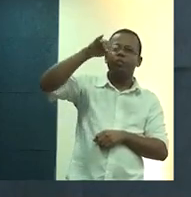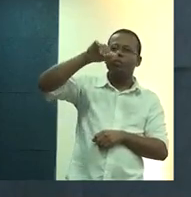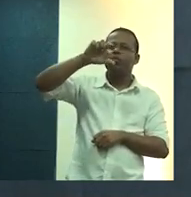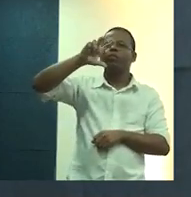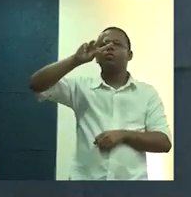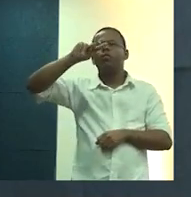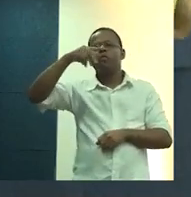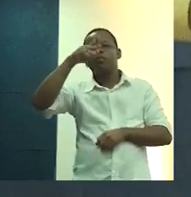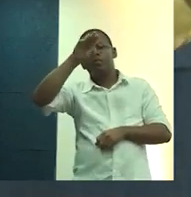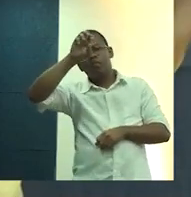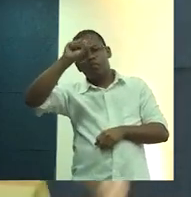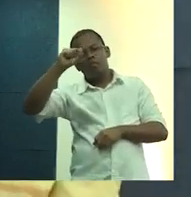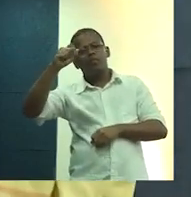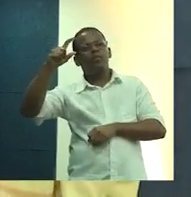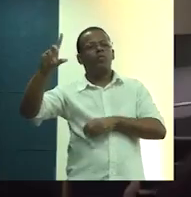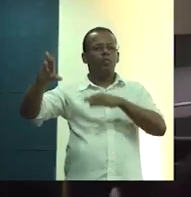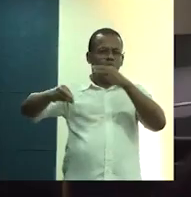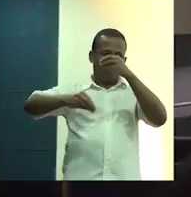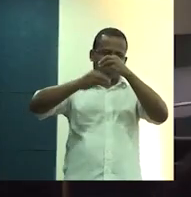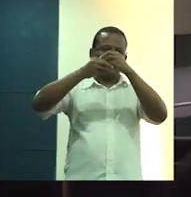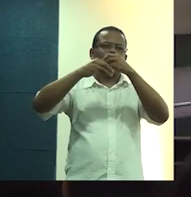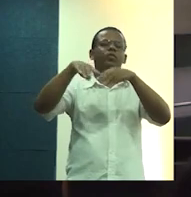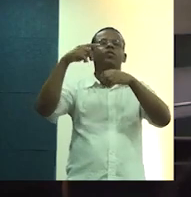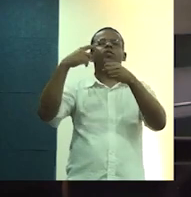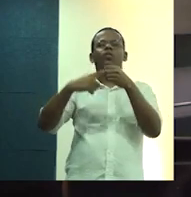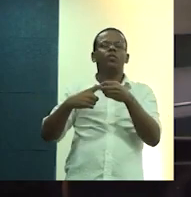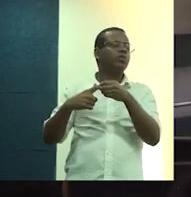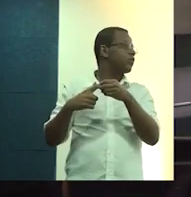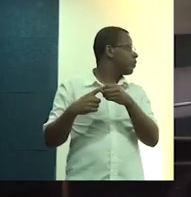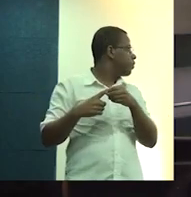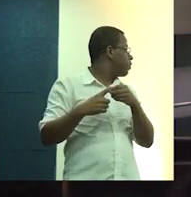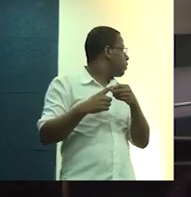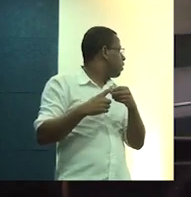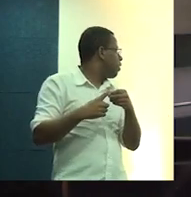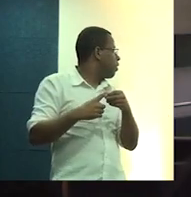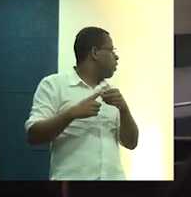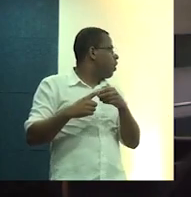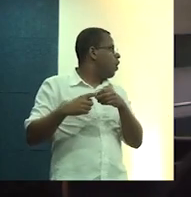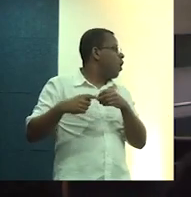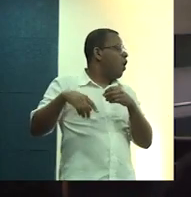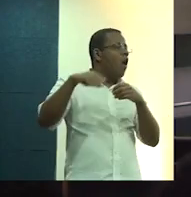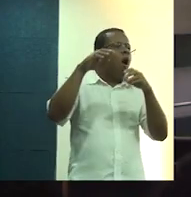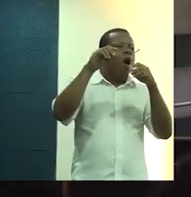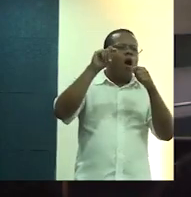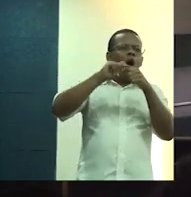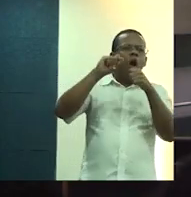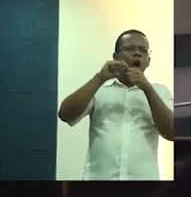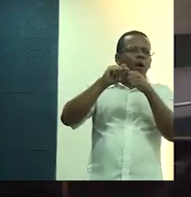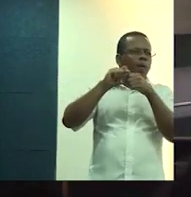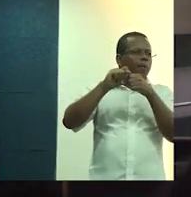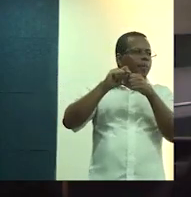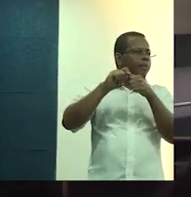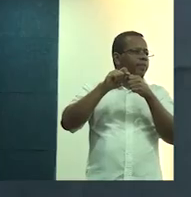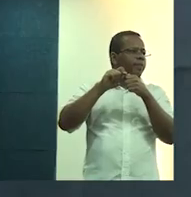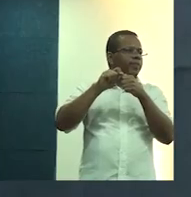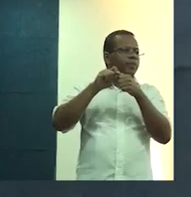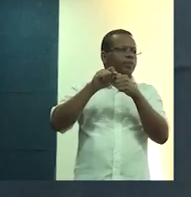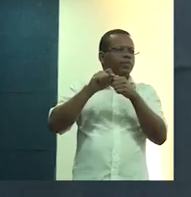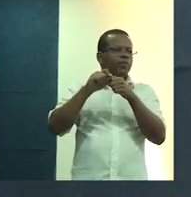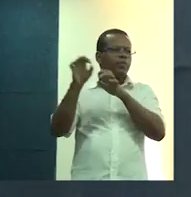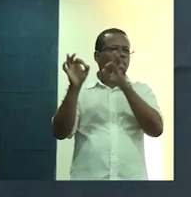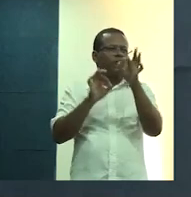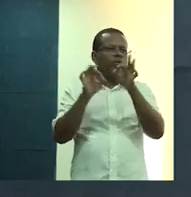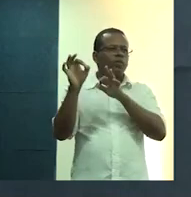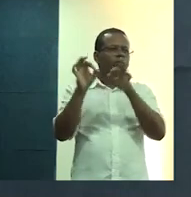ele estratifica isso é na cidade né na na Mancha Urbana faixas de ar